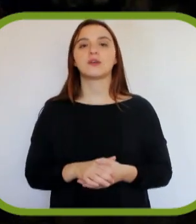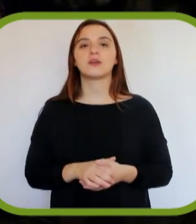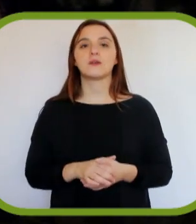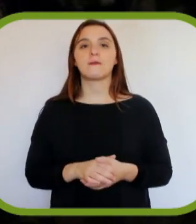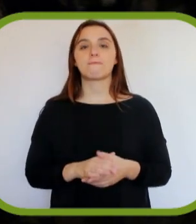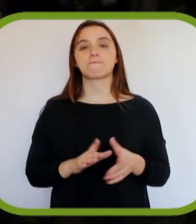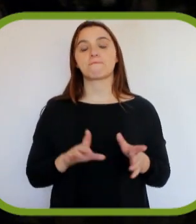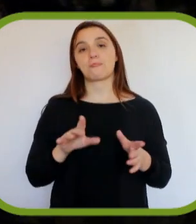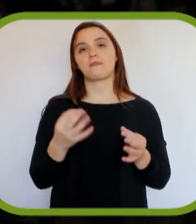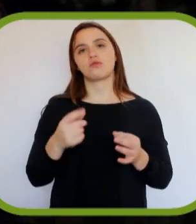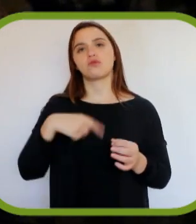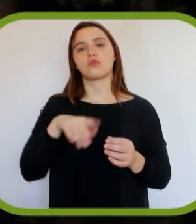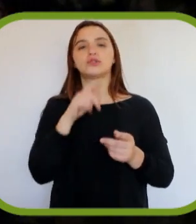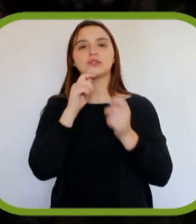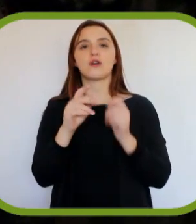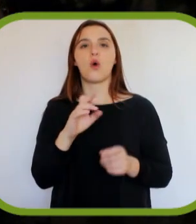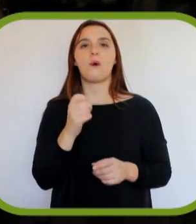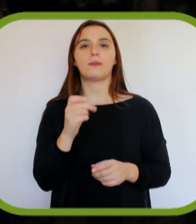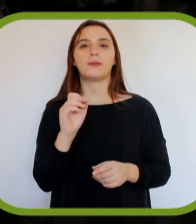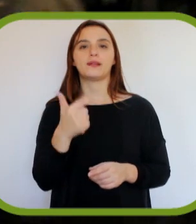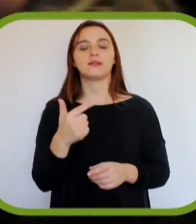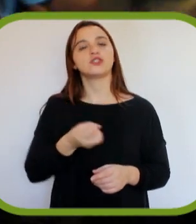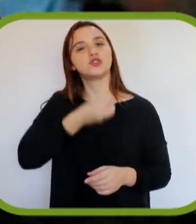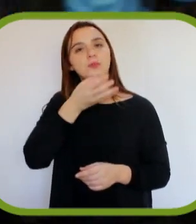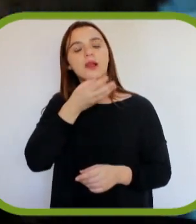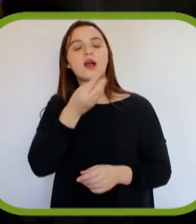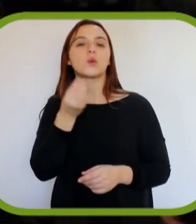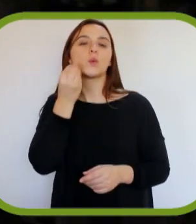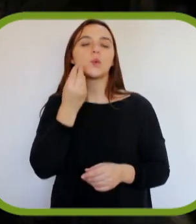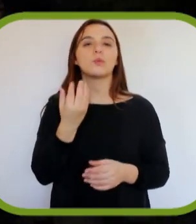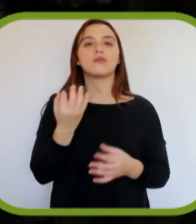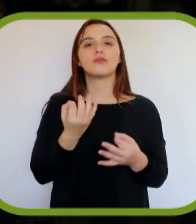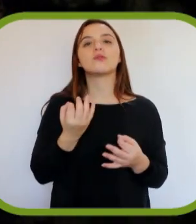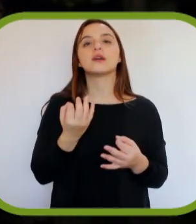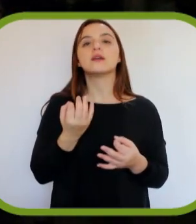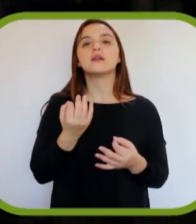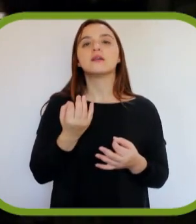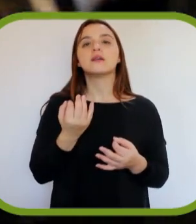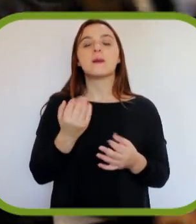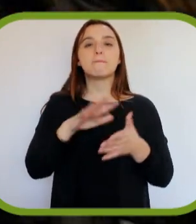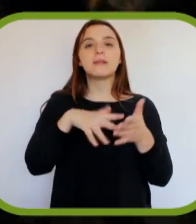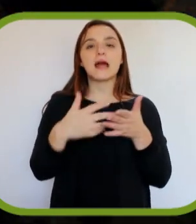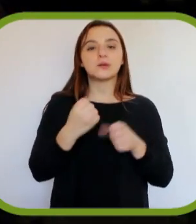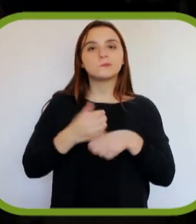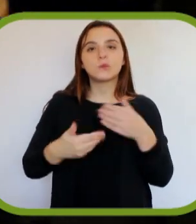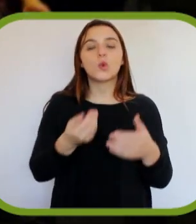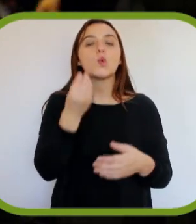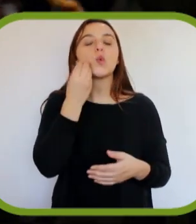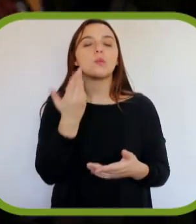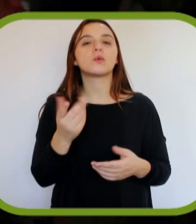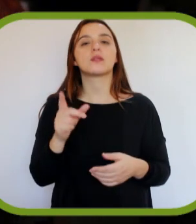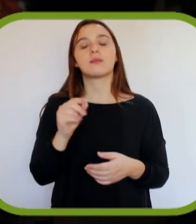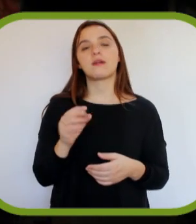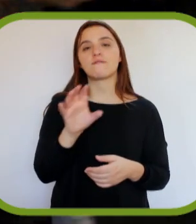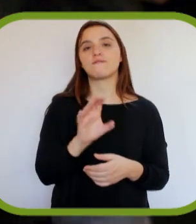digitais. No Panorâmica, entrevistámos Robert Hopp, que nos veio explicar como tem corrido a implementação deste plano e